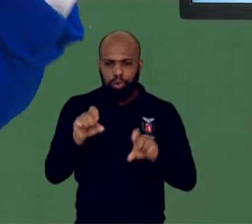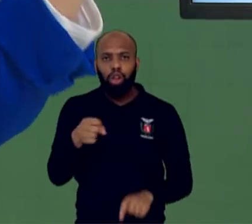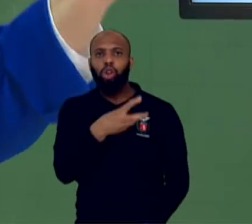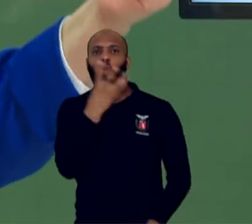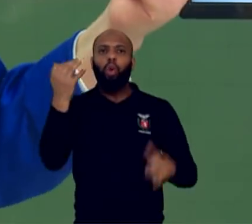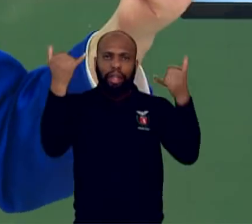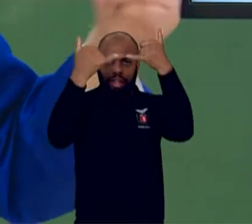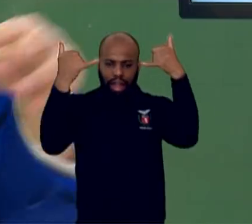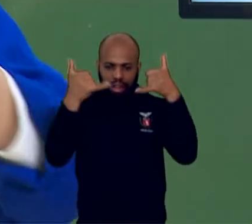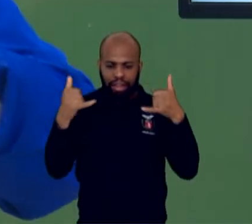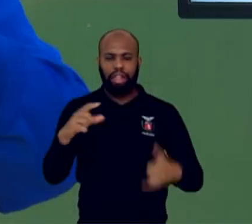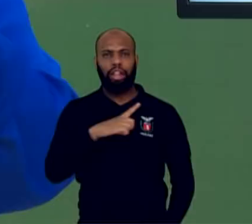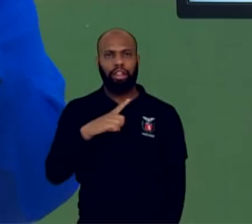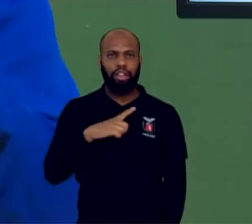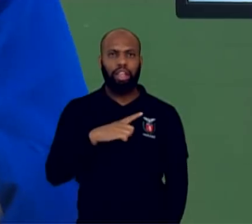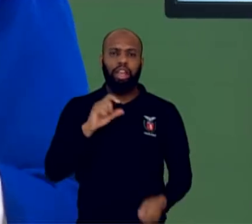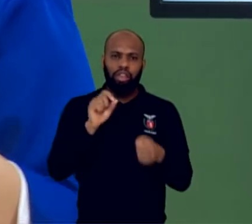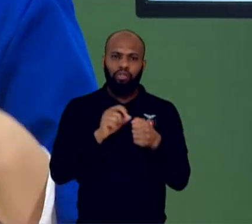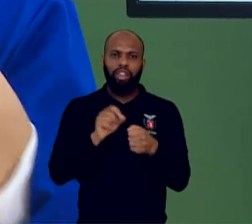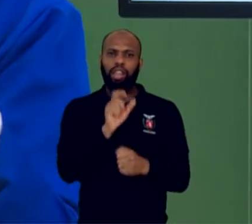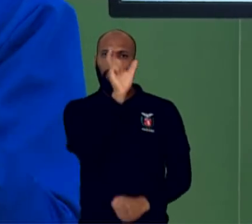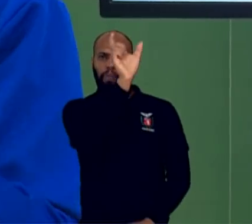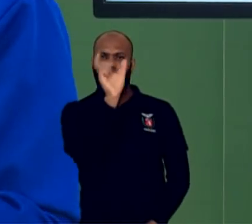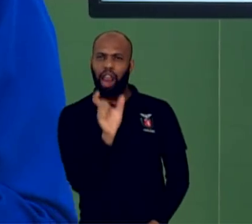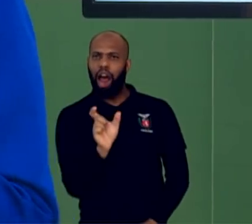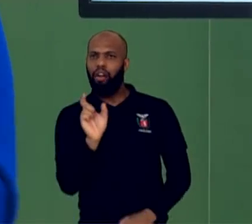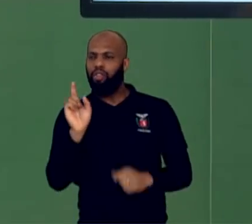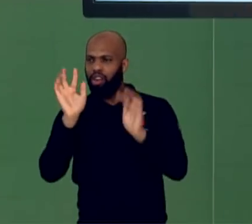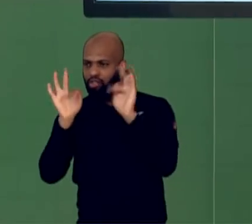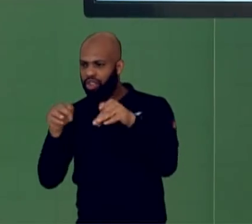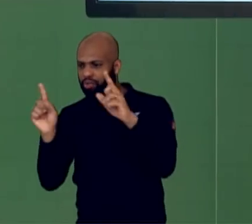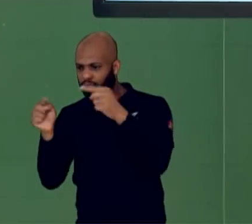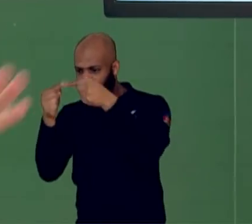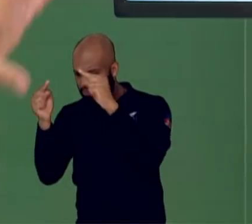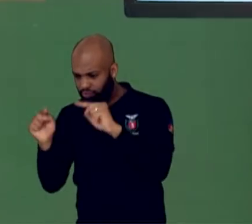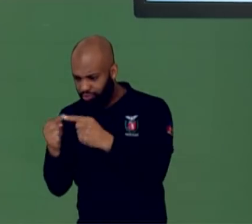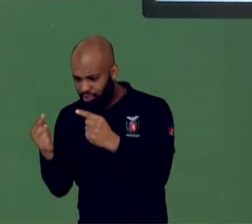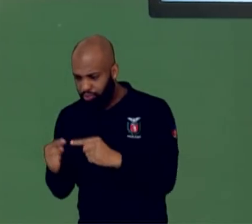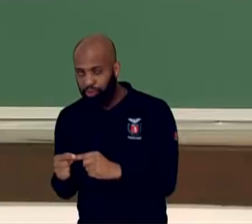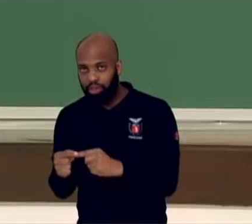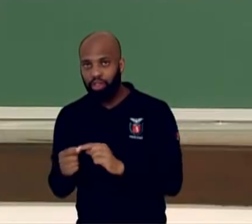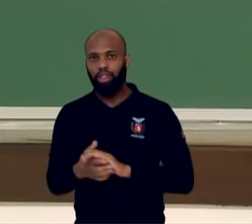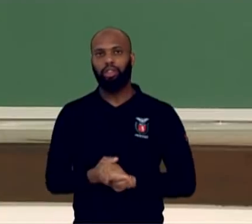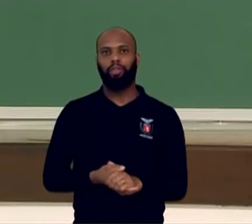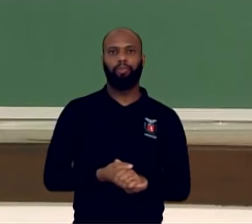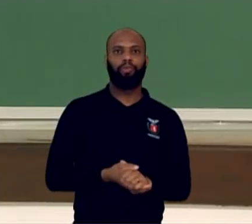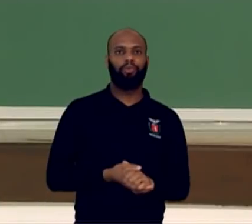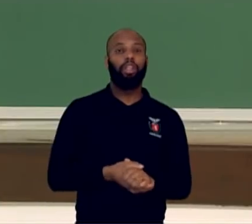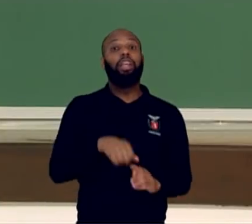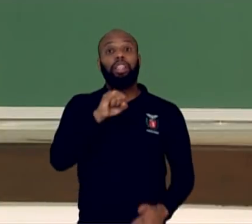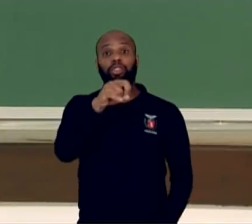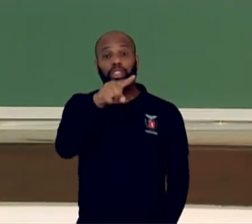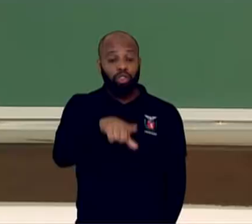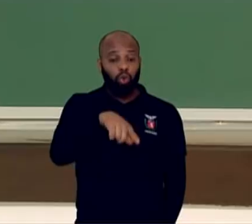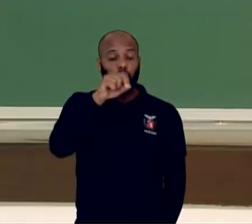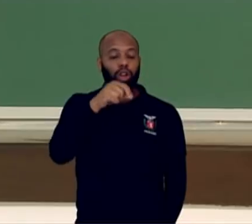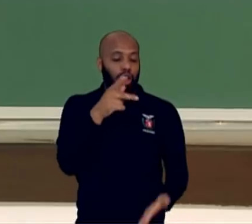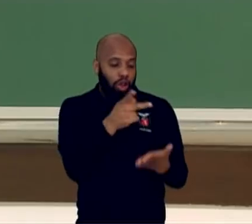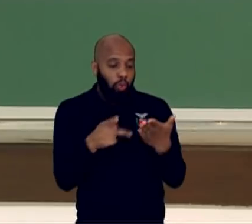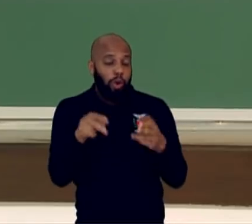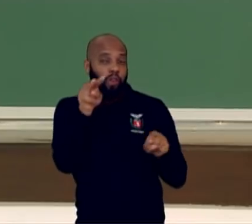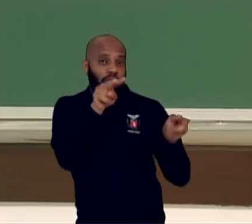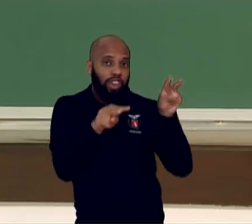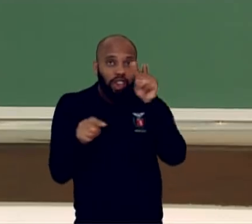vai ter? Você vai fazer palavras com ritmo? Você vai colocar rima? E se você escolher um poema